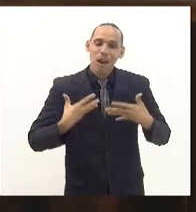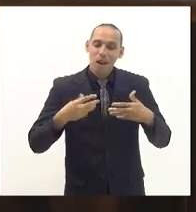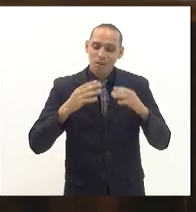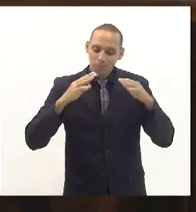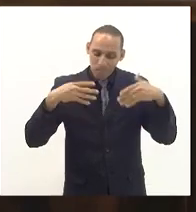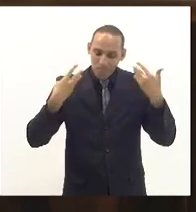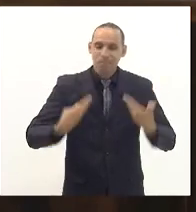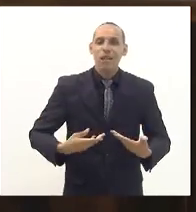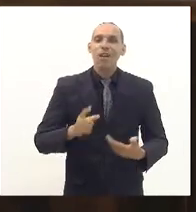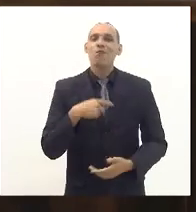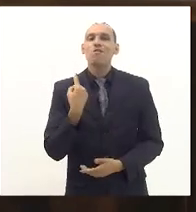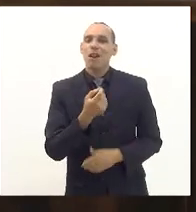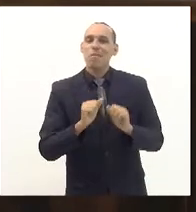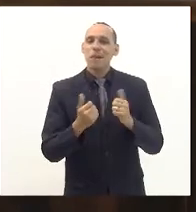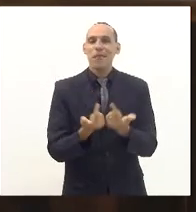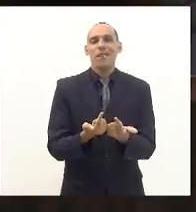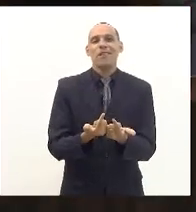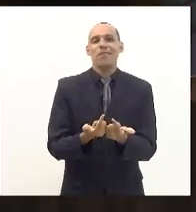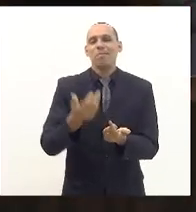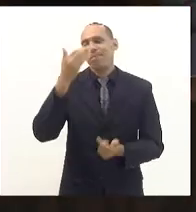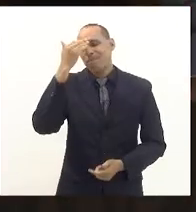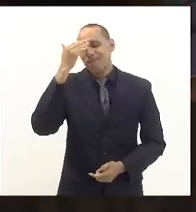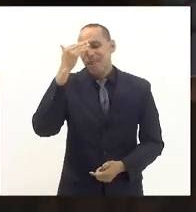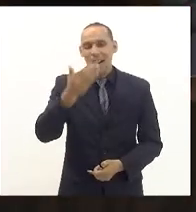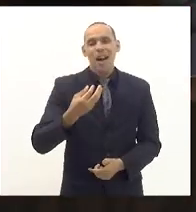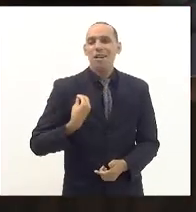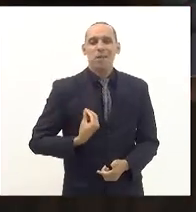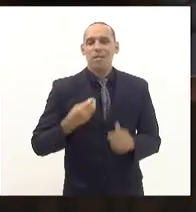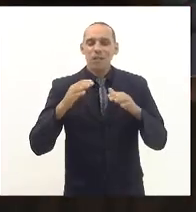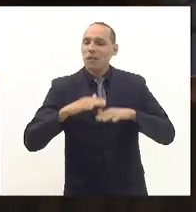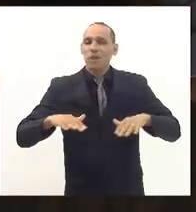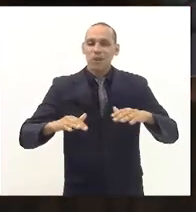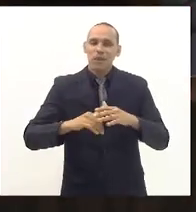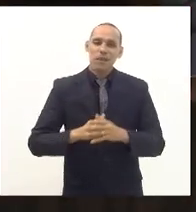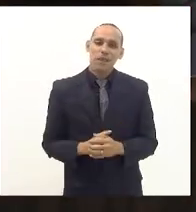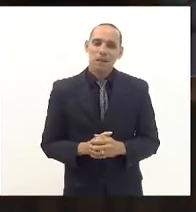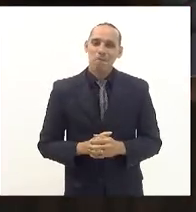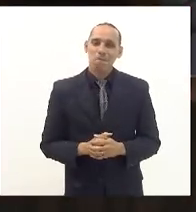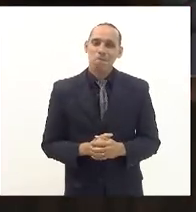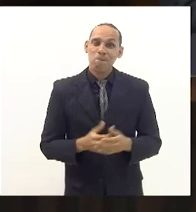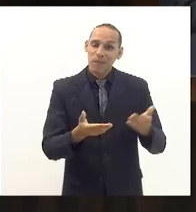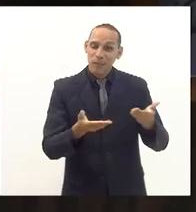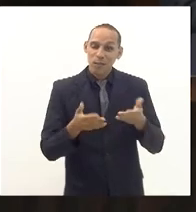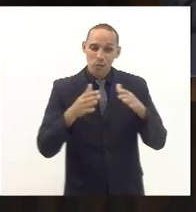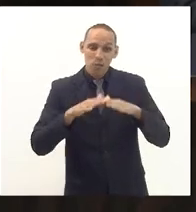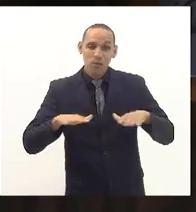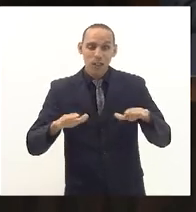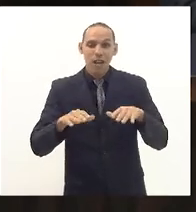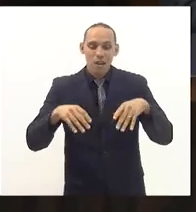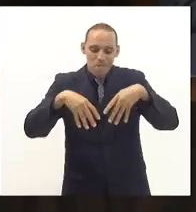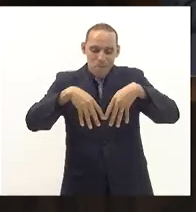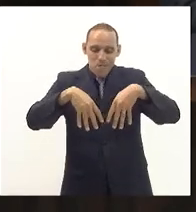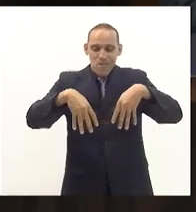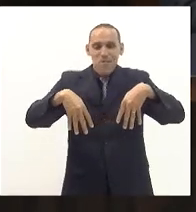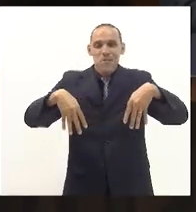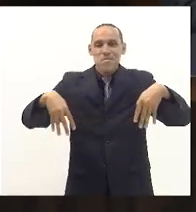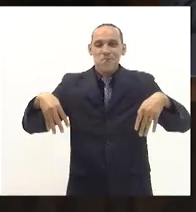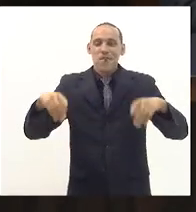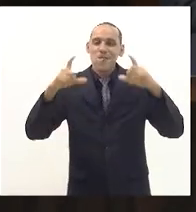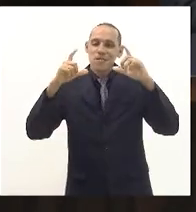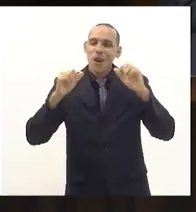muito muito muito obrigado quero agradecer a presença de todos convidar todos que possam aqui para gente tirar uma foto